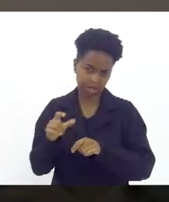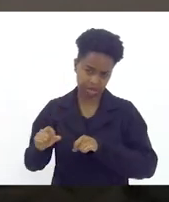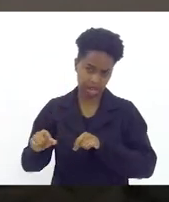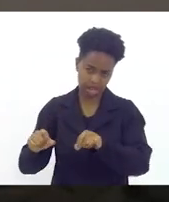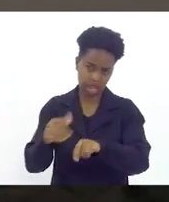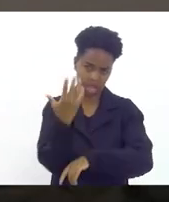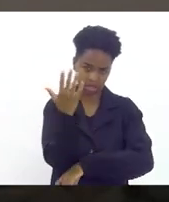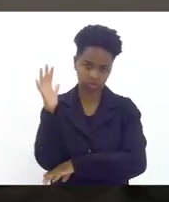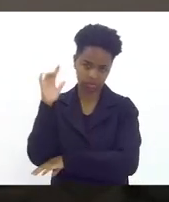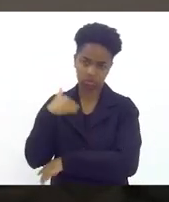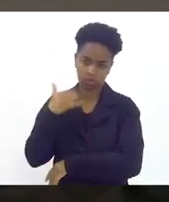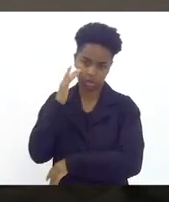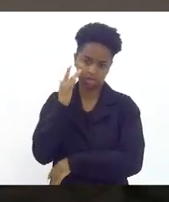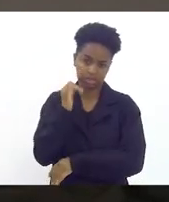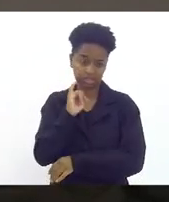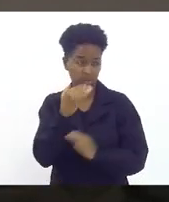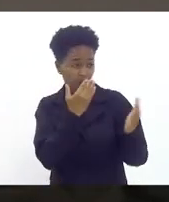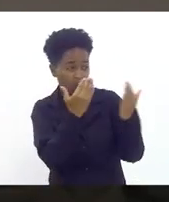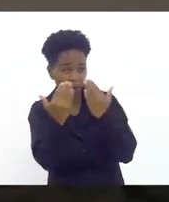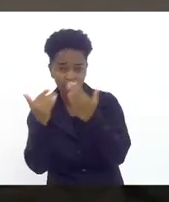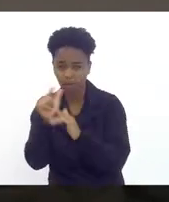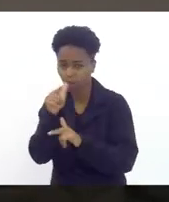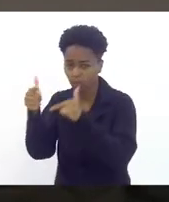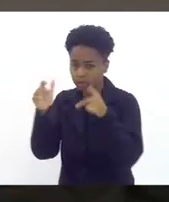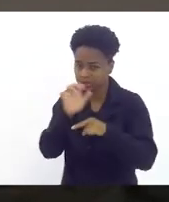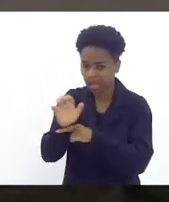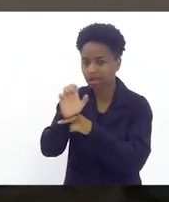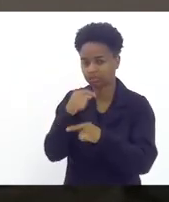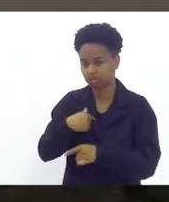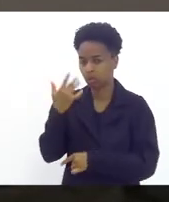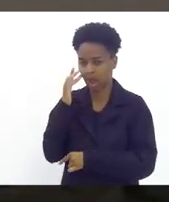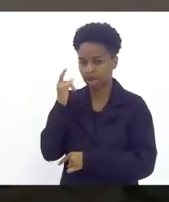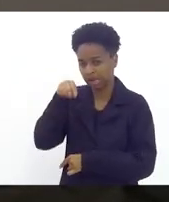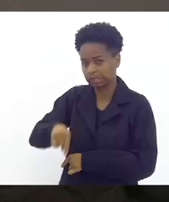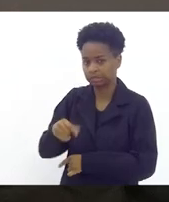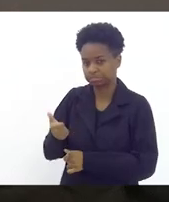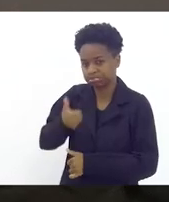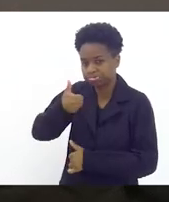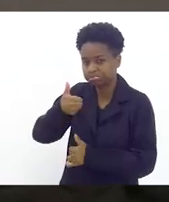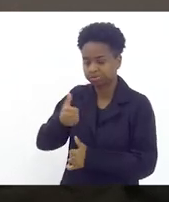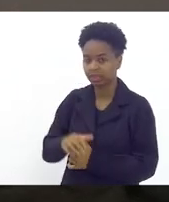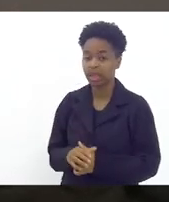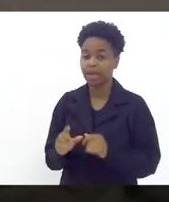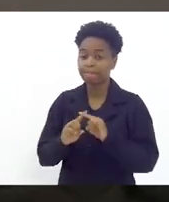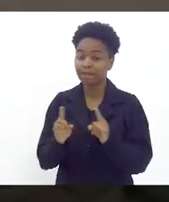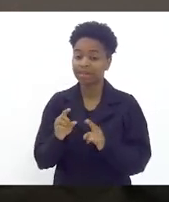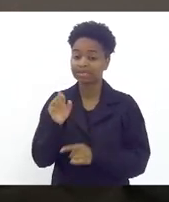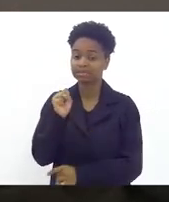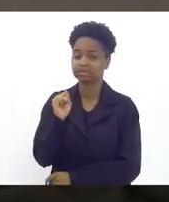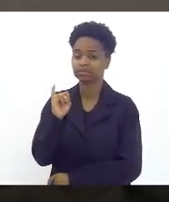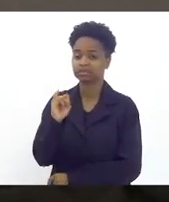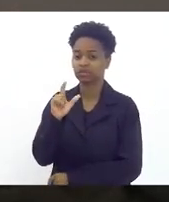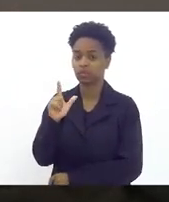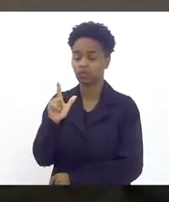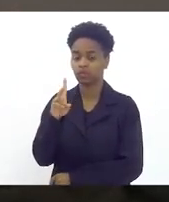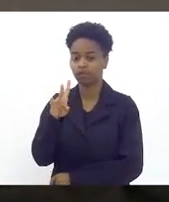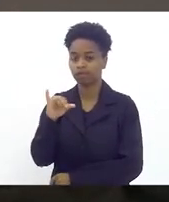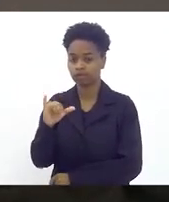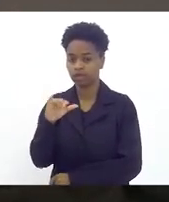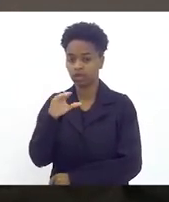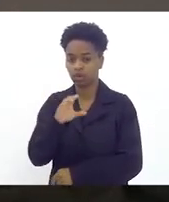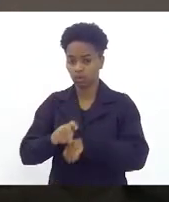a maioria dos estados brasileiros é mas como na silvicultura no geral a gente